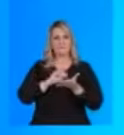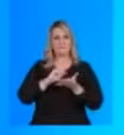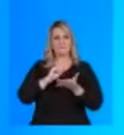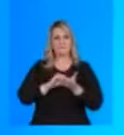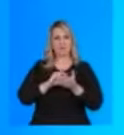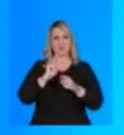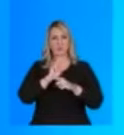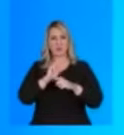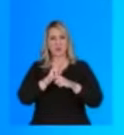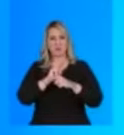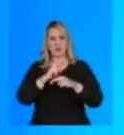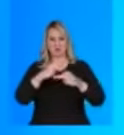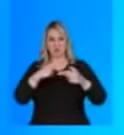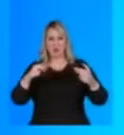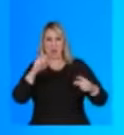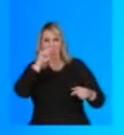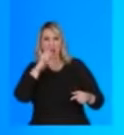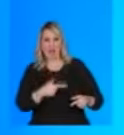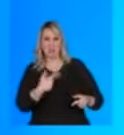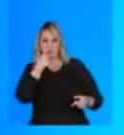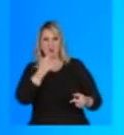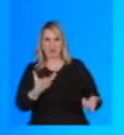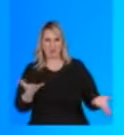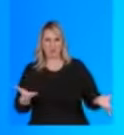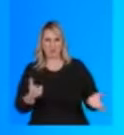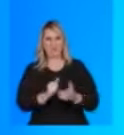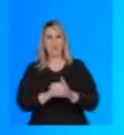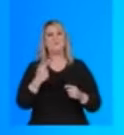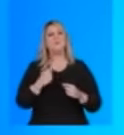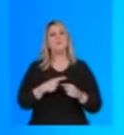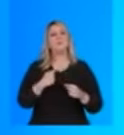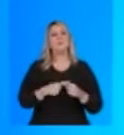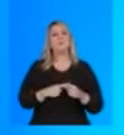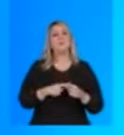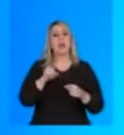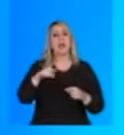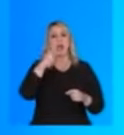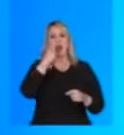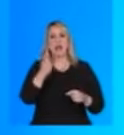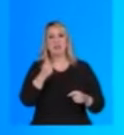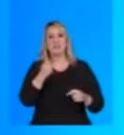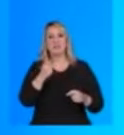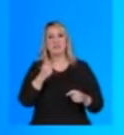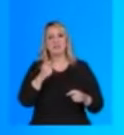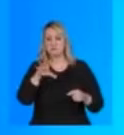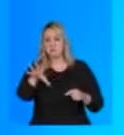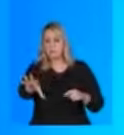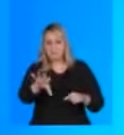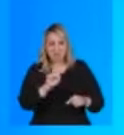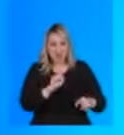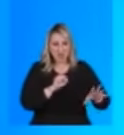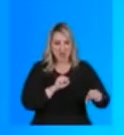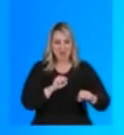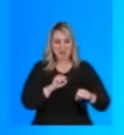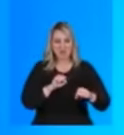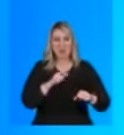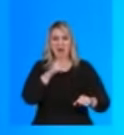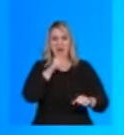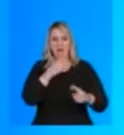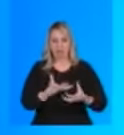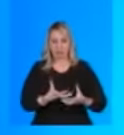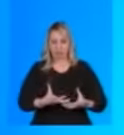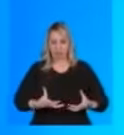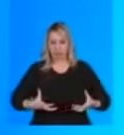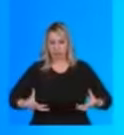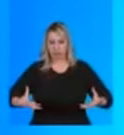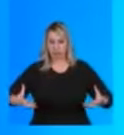com os resíduos sólidos com lixo porque afinal de contas é no lixo não coletado que se acumula água e